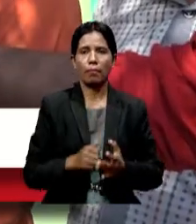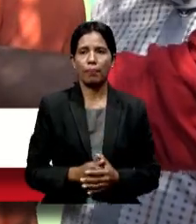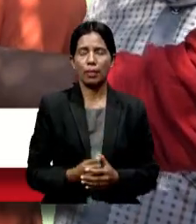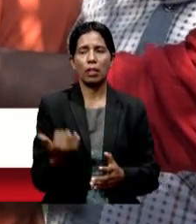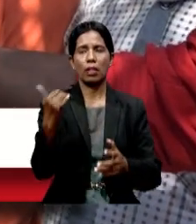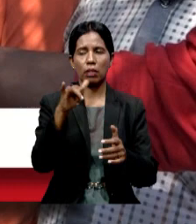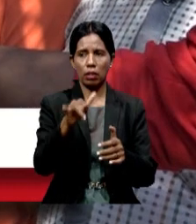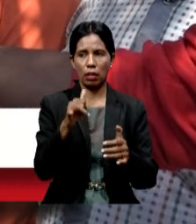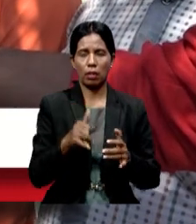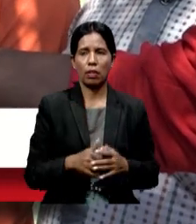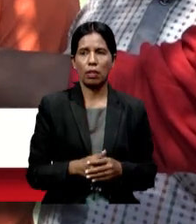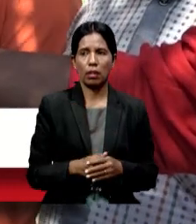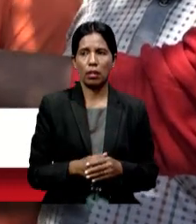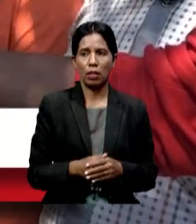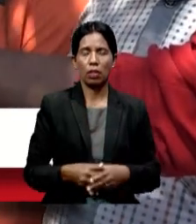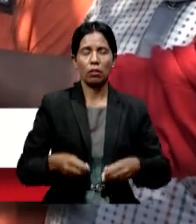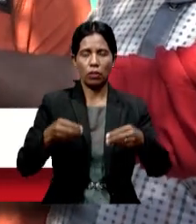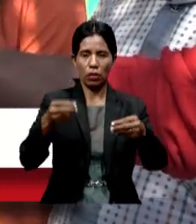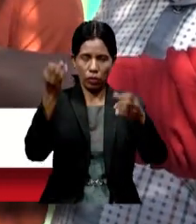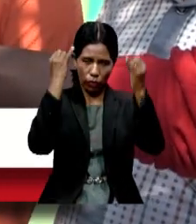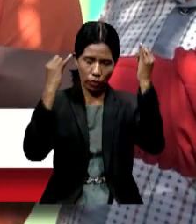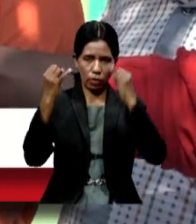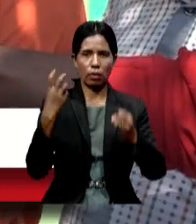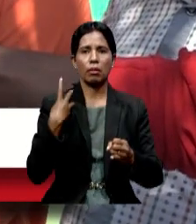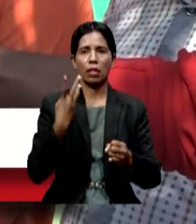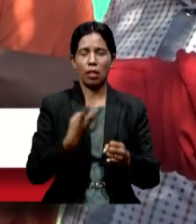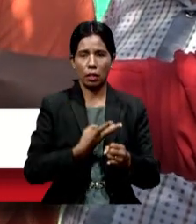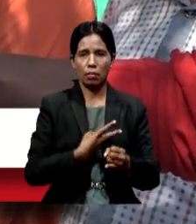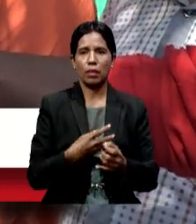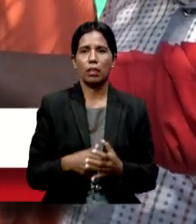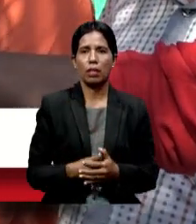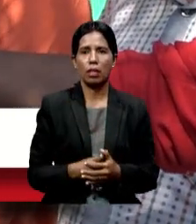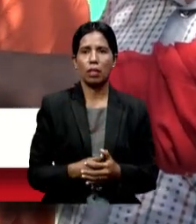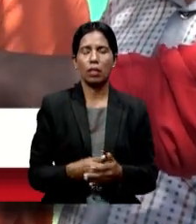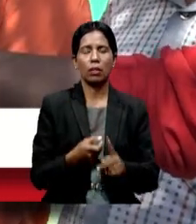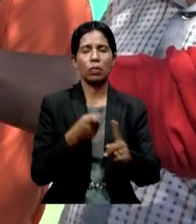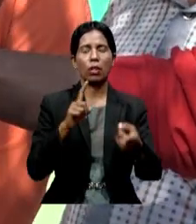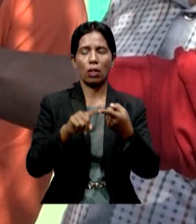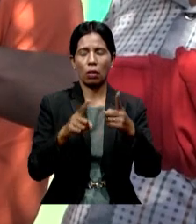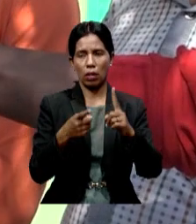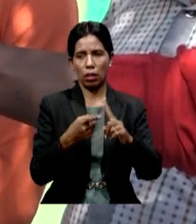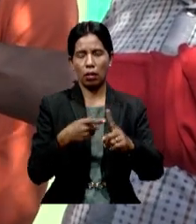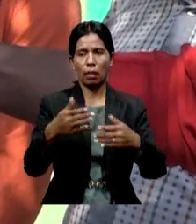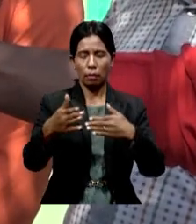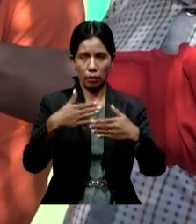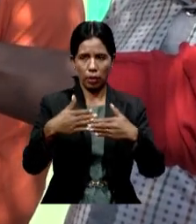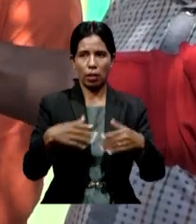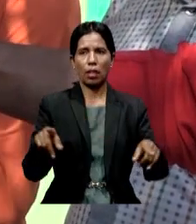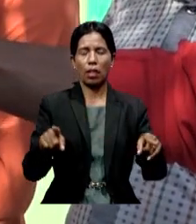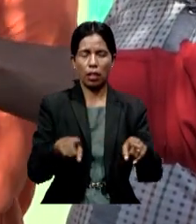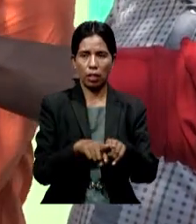Sira, foi informação me ami, husi colega balo nebe mak basically o anesang